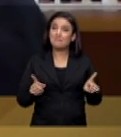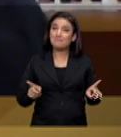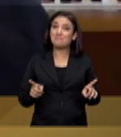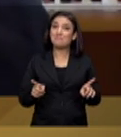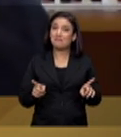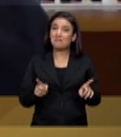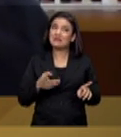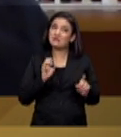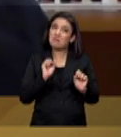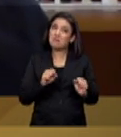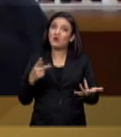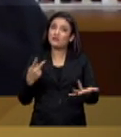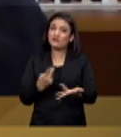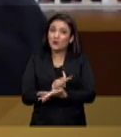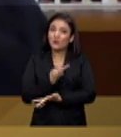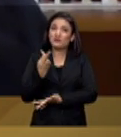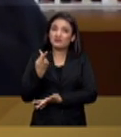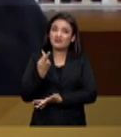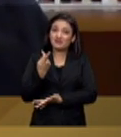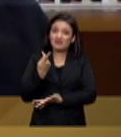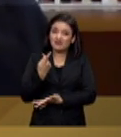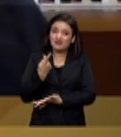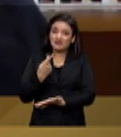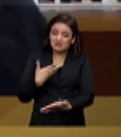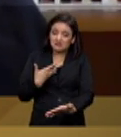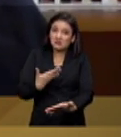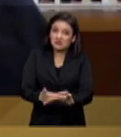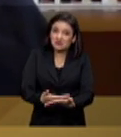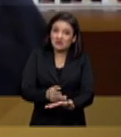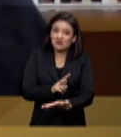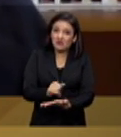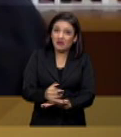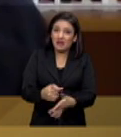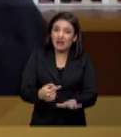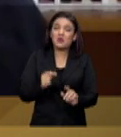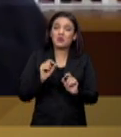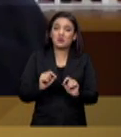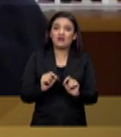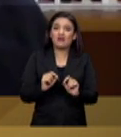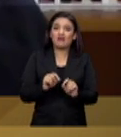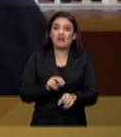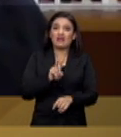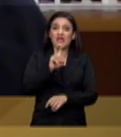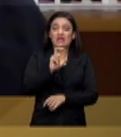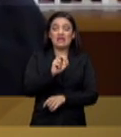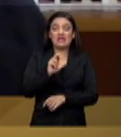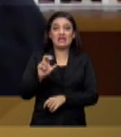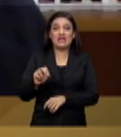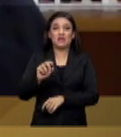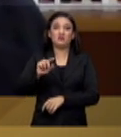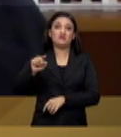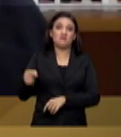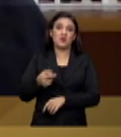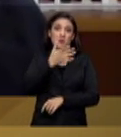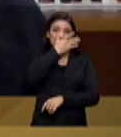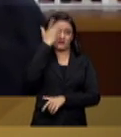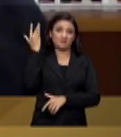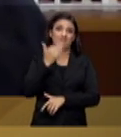prazo, chegarmos à dolorosa cifra, ao recorde negativo de 500 mil